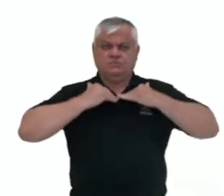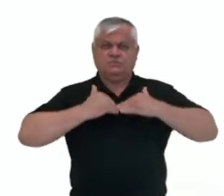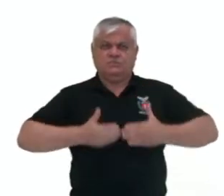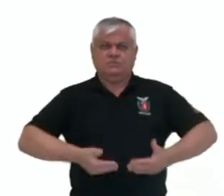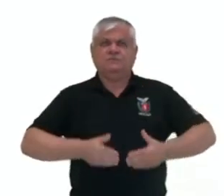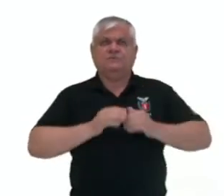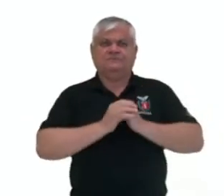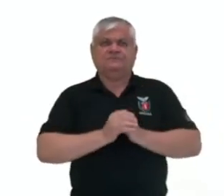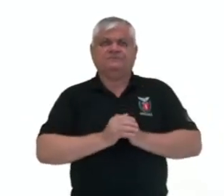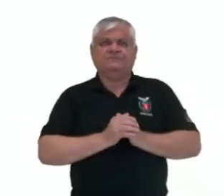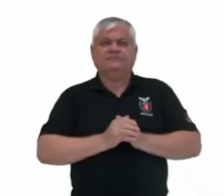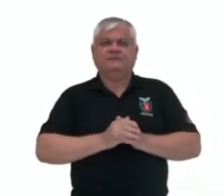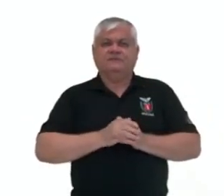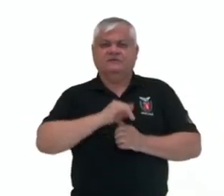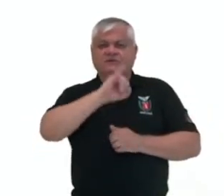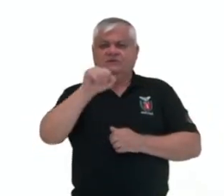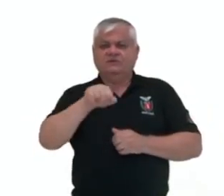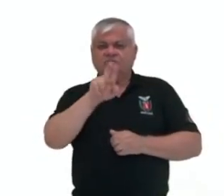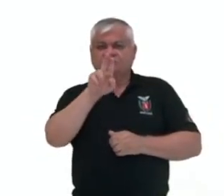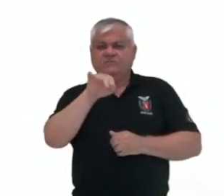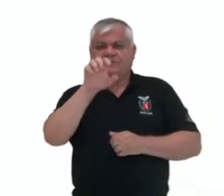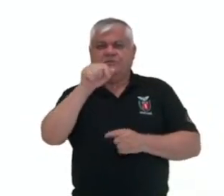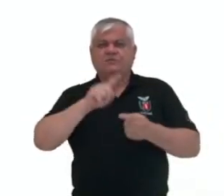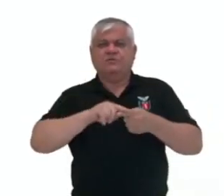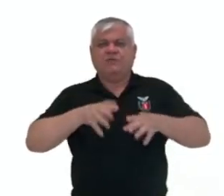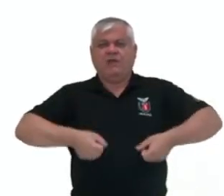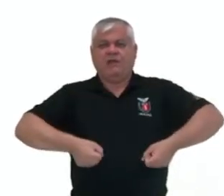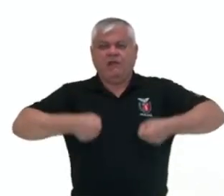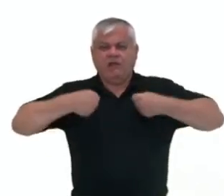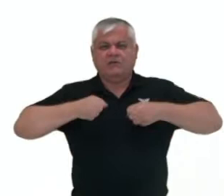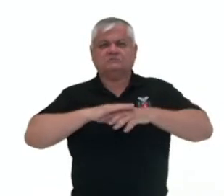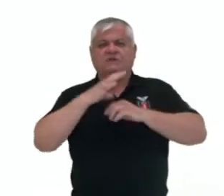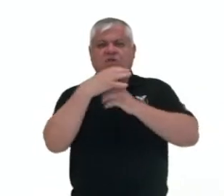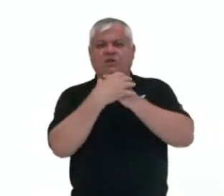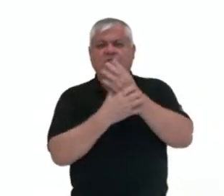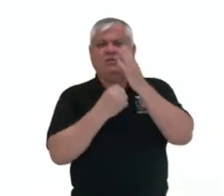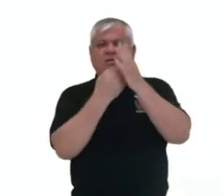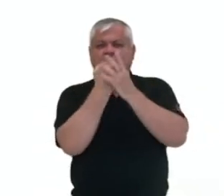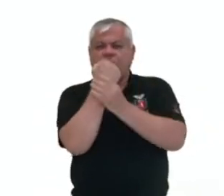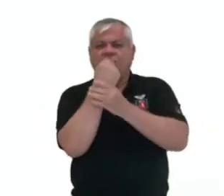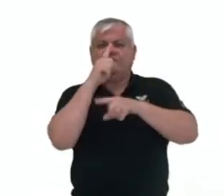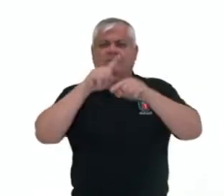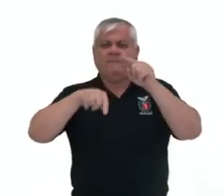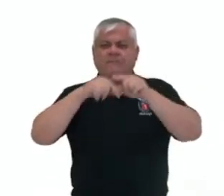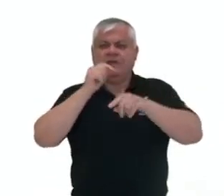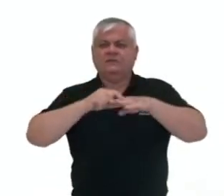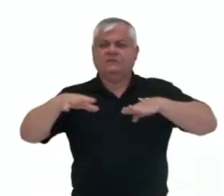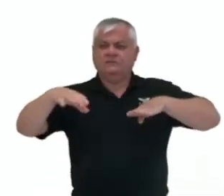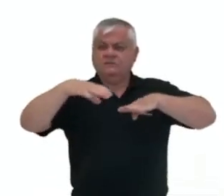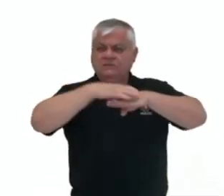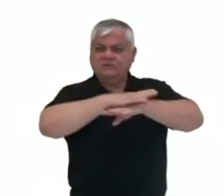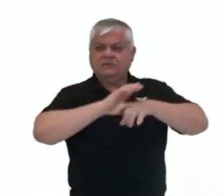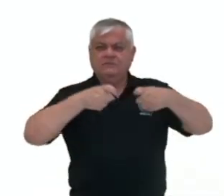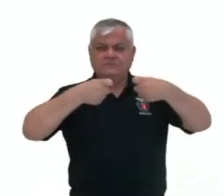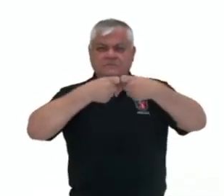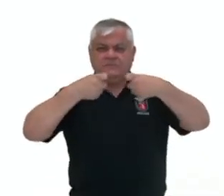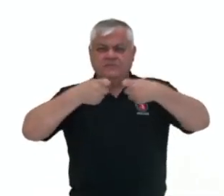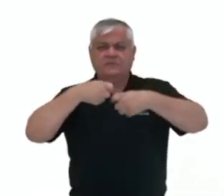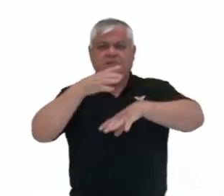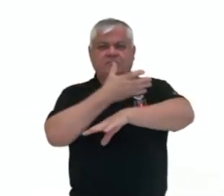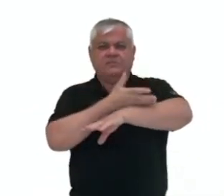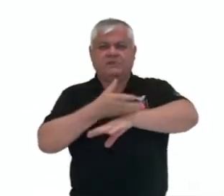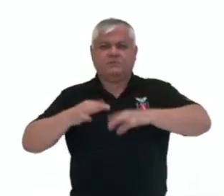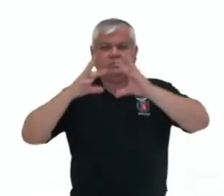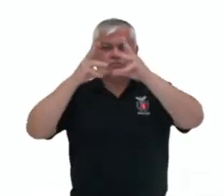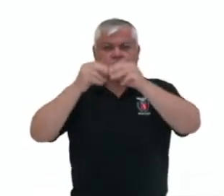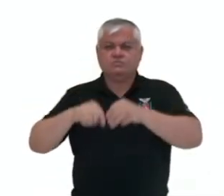jubeto, o plastrum, a calça, máscara, luvas, arma, fios elétricos, tênis e meias brancas. Então, tudo isso aqui